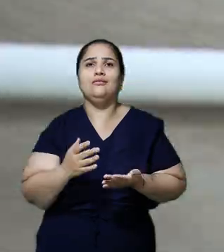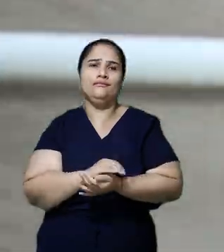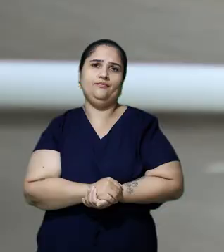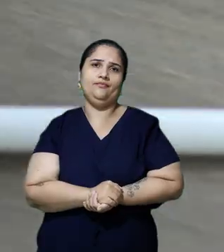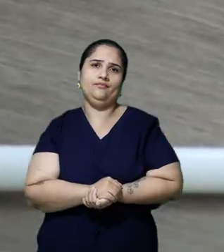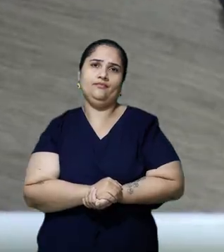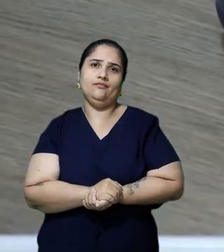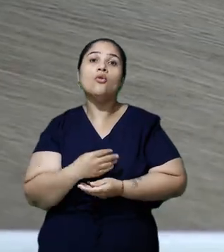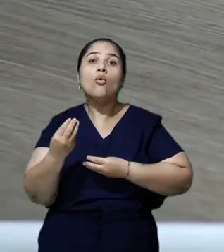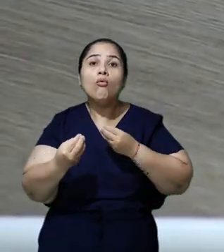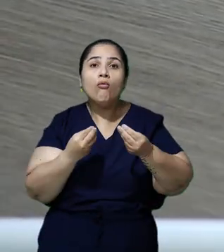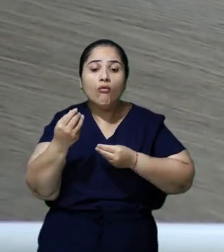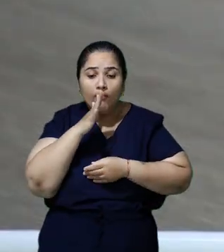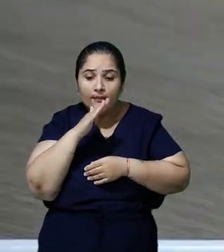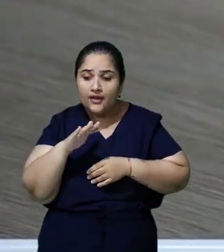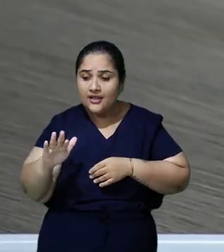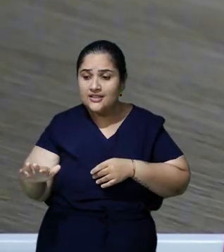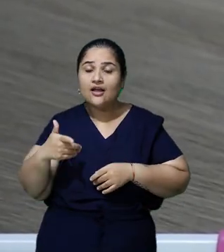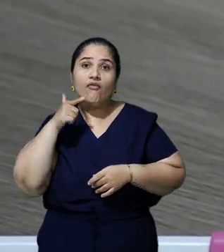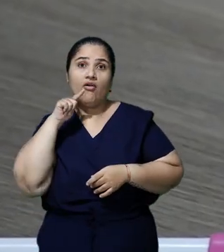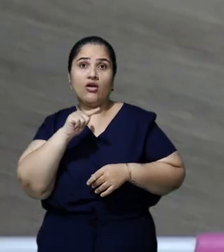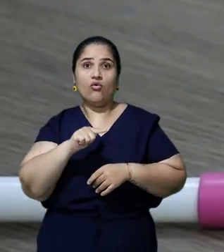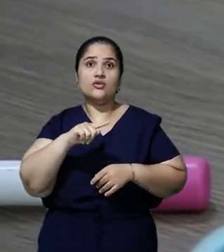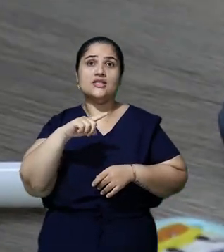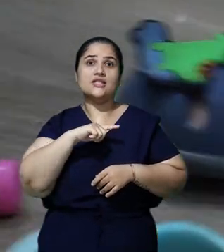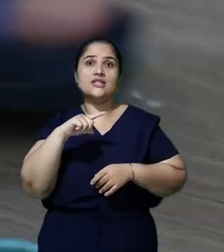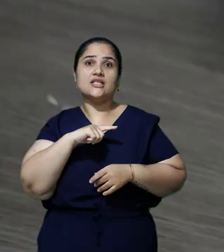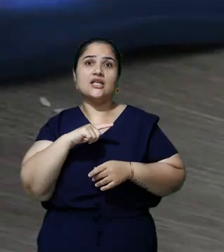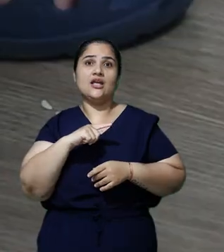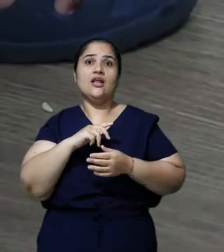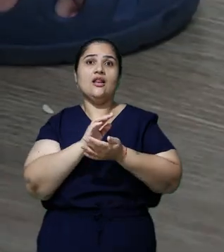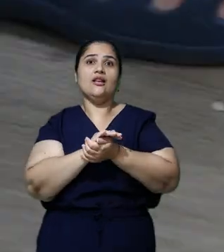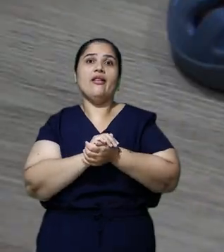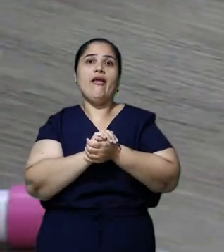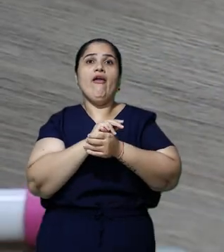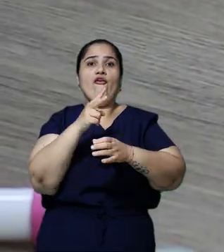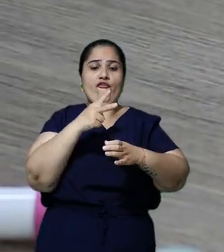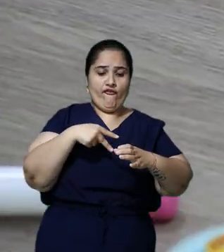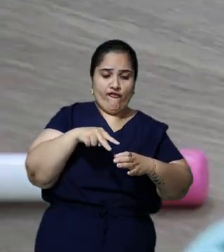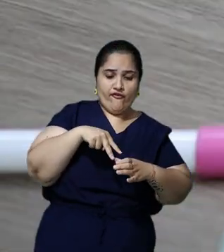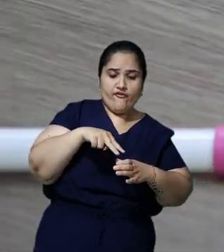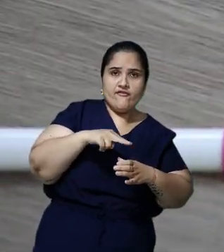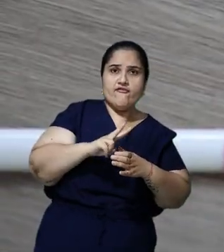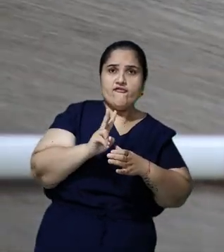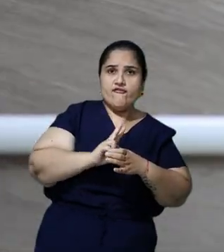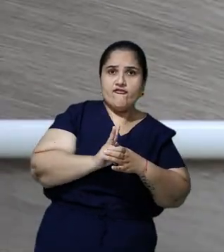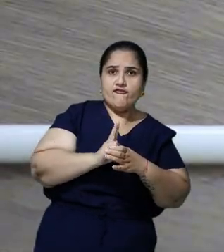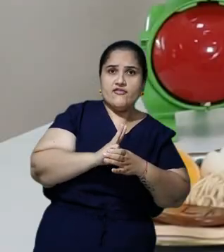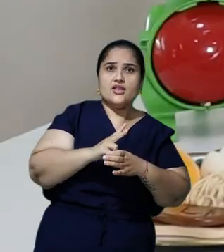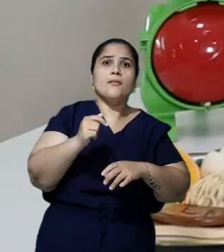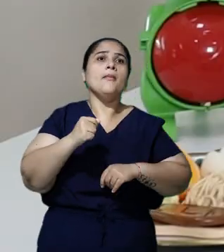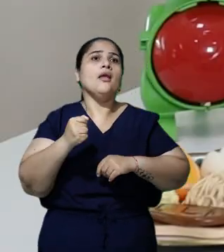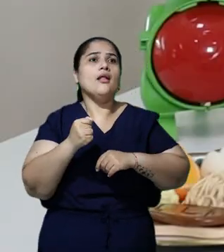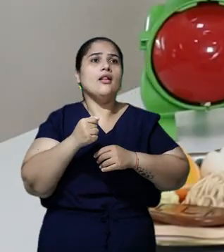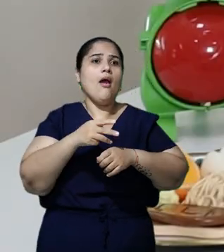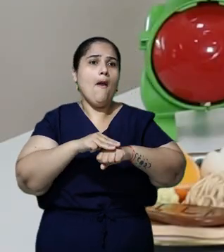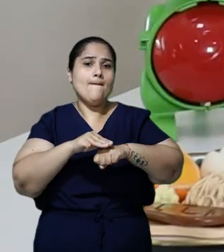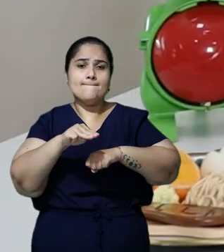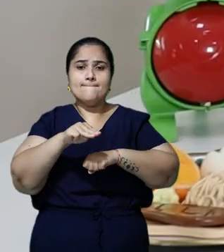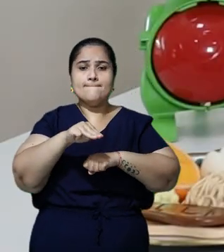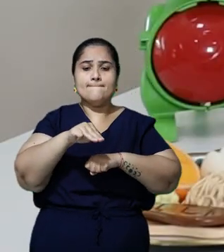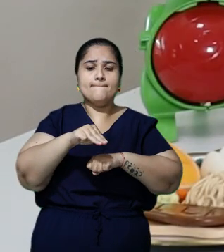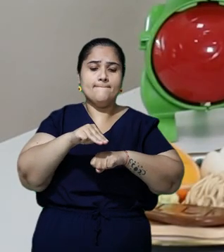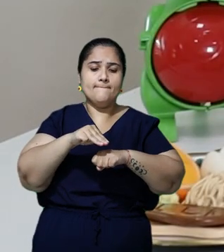é que essa criança vai conseguir ter vitaminas, minerais para poder conseguir se concentrar